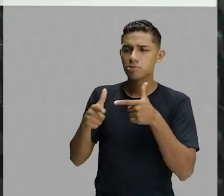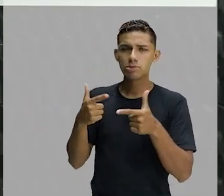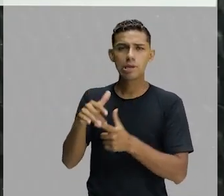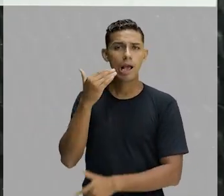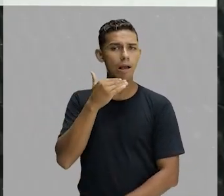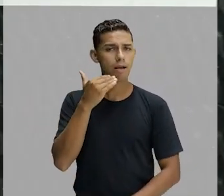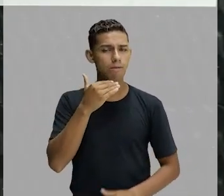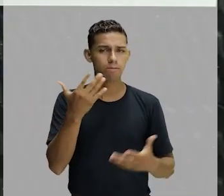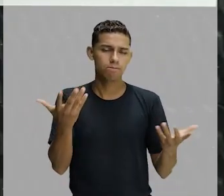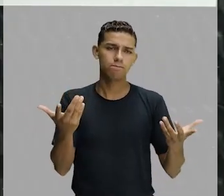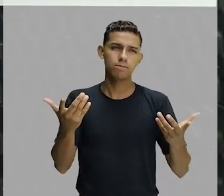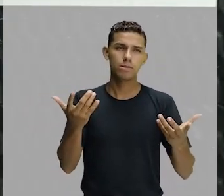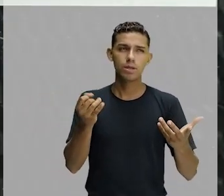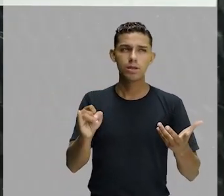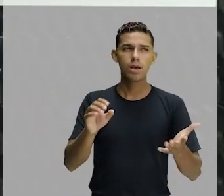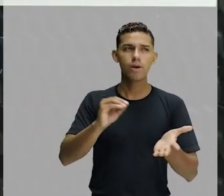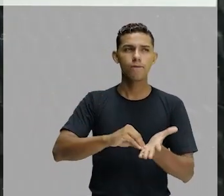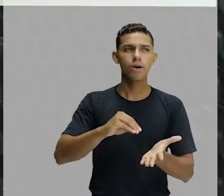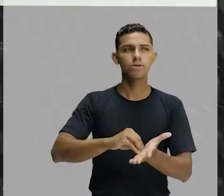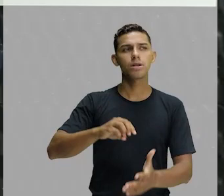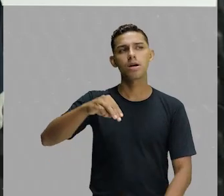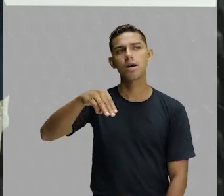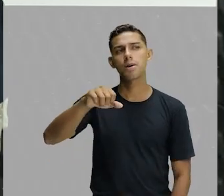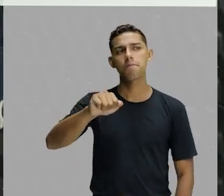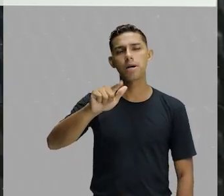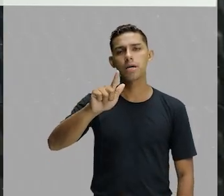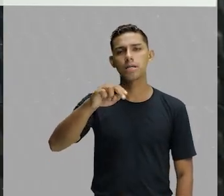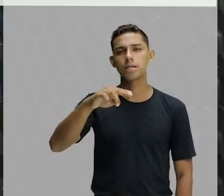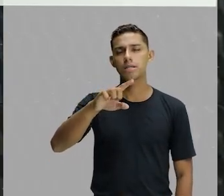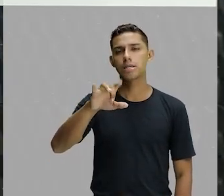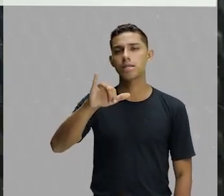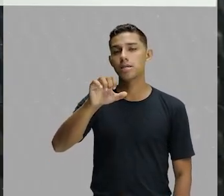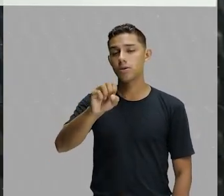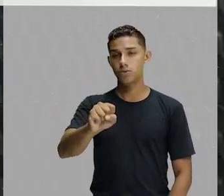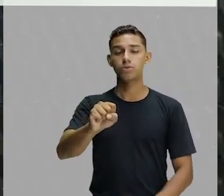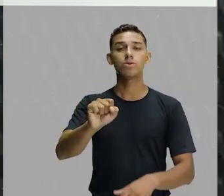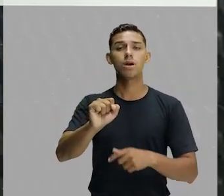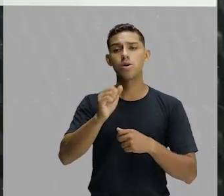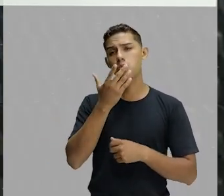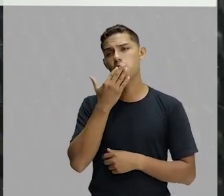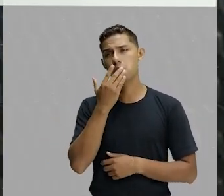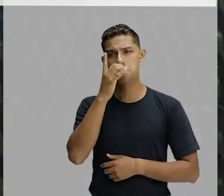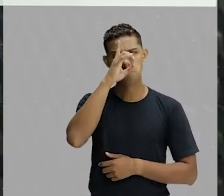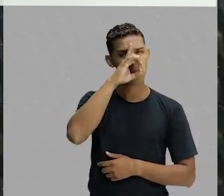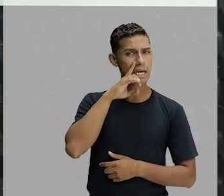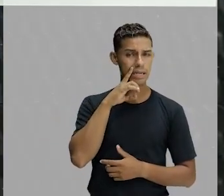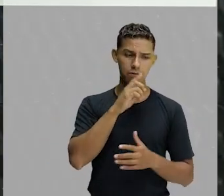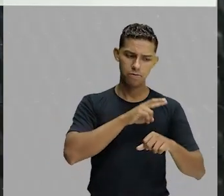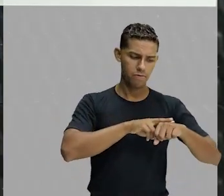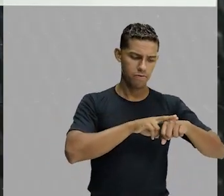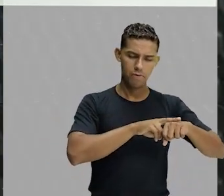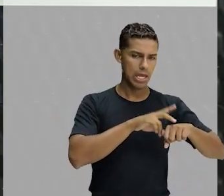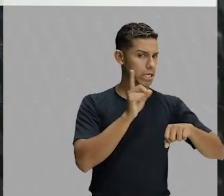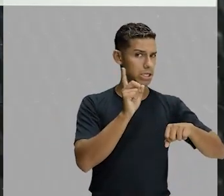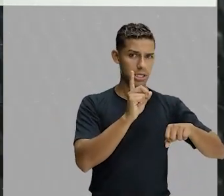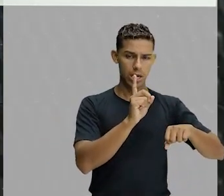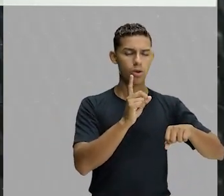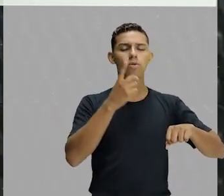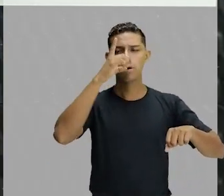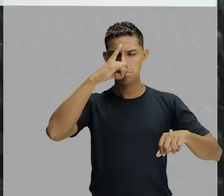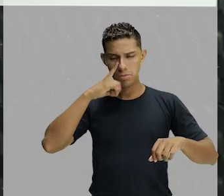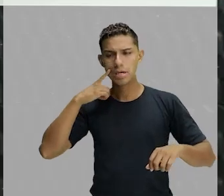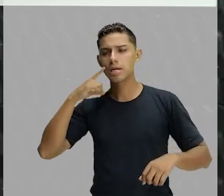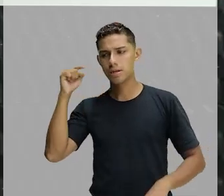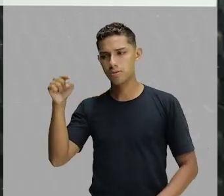tiver faltando magnésio, a planta ela vai ficar amarela, vai apresentar uma coloração amarela, porque a clorofila ela não